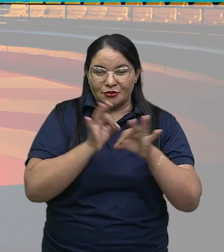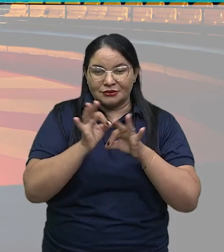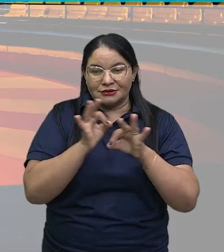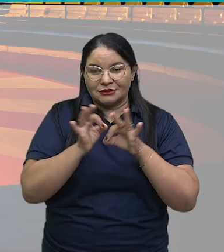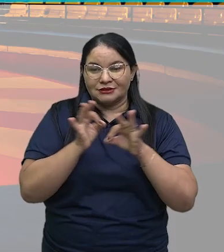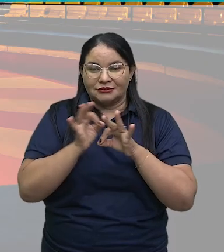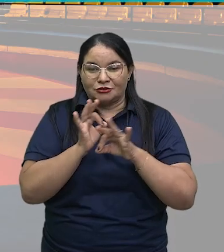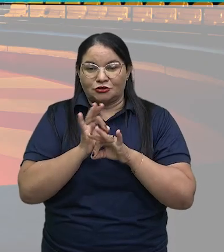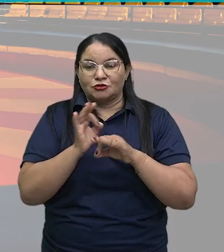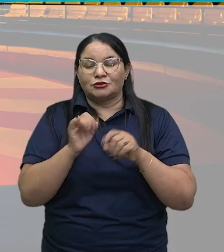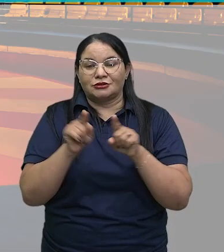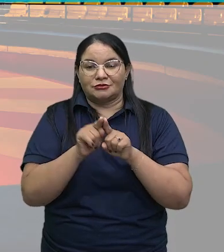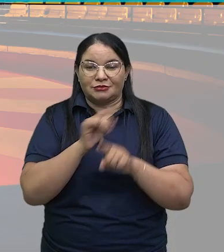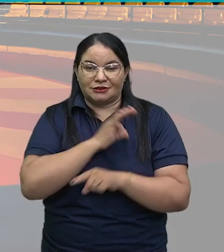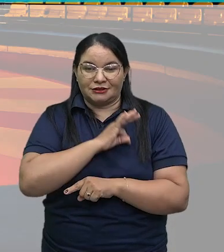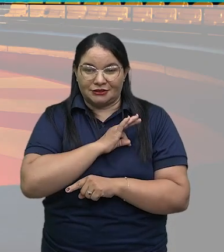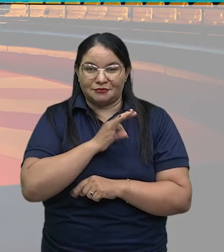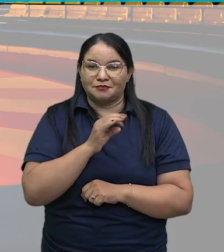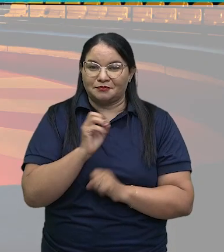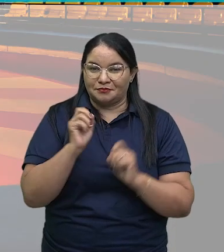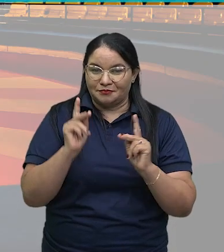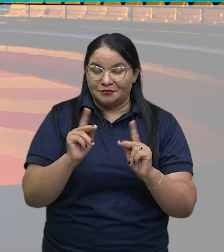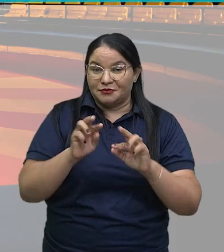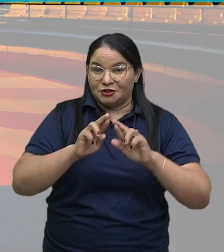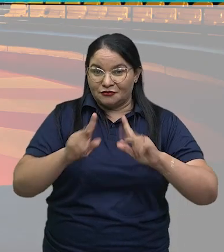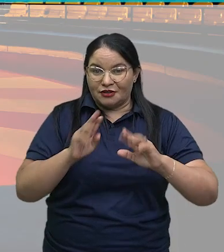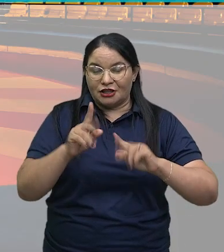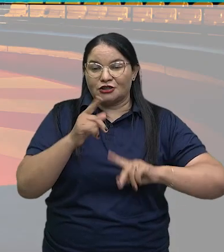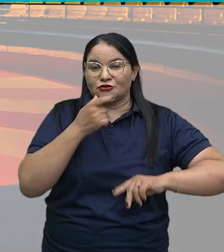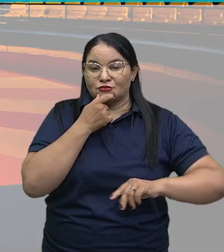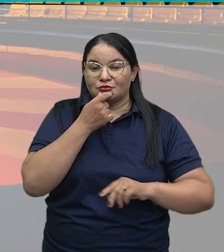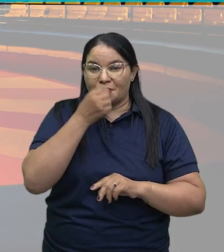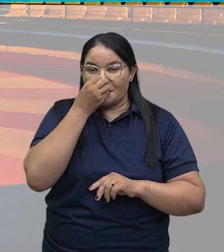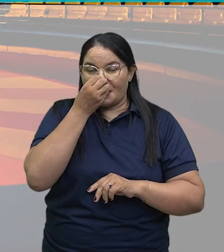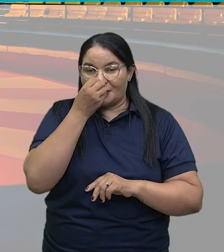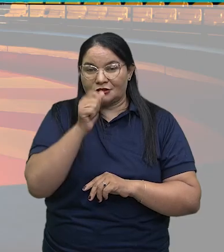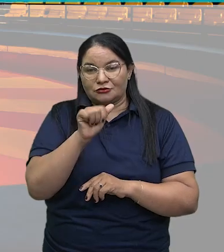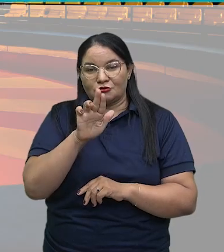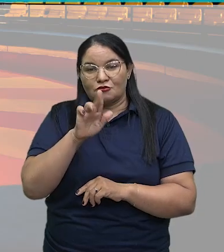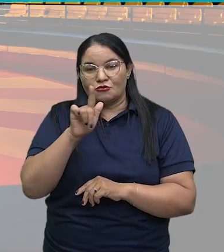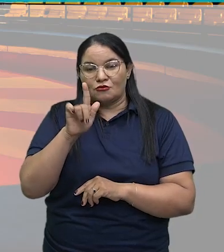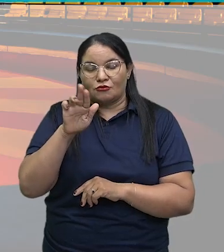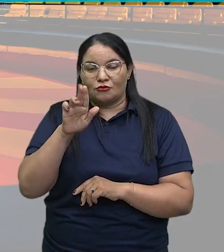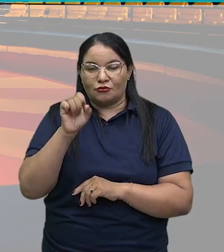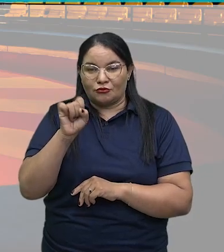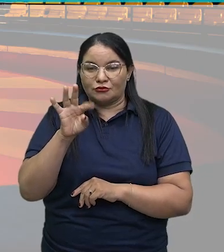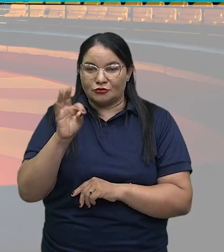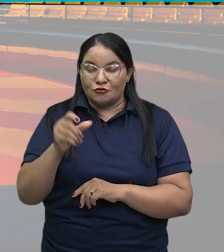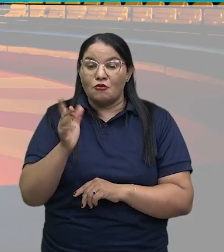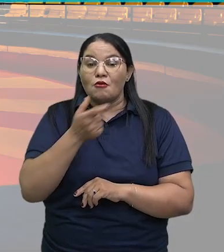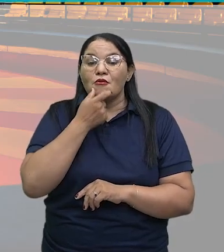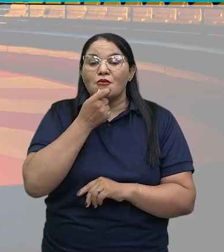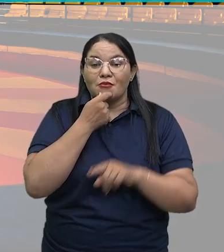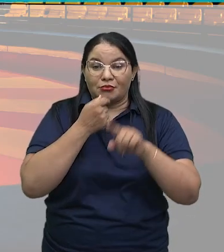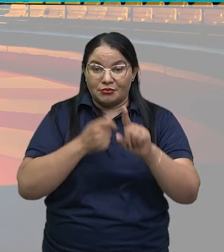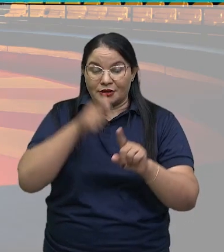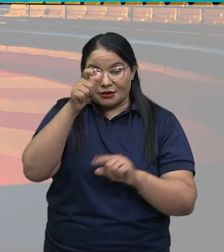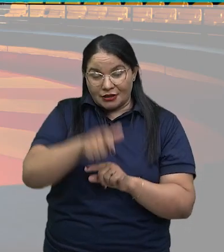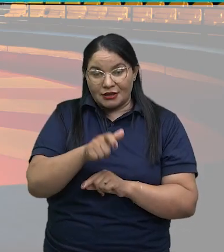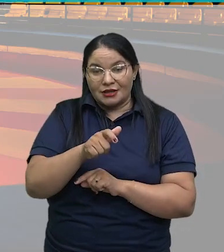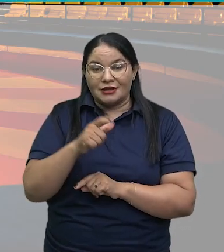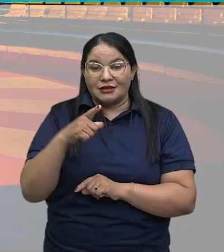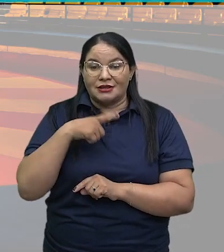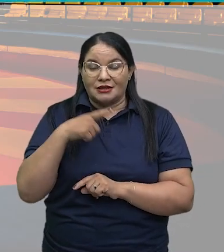técnica e não do erro, como o Augusto, certo? Então, aqui ele tem várias habilidades, certo?